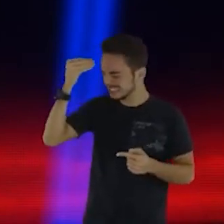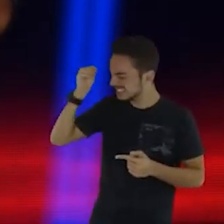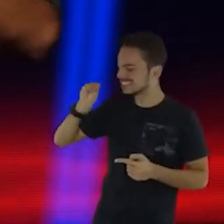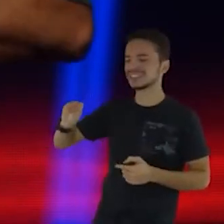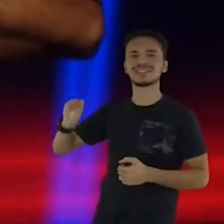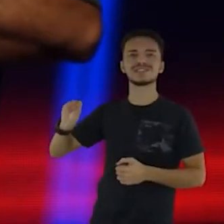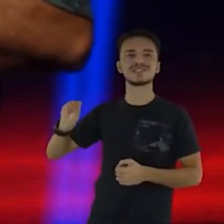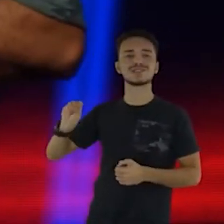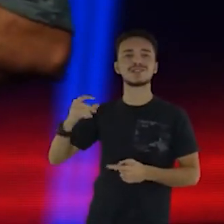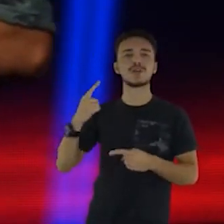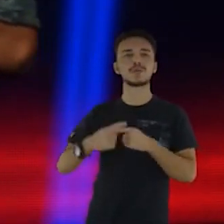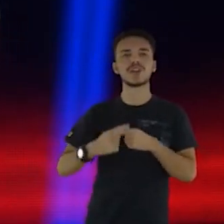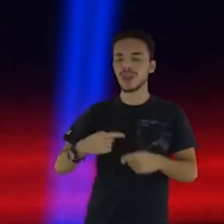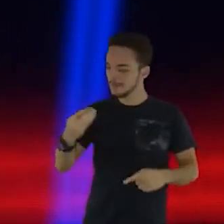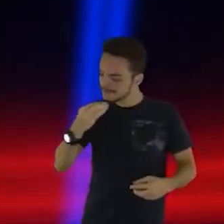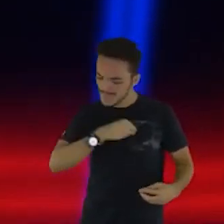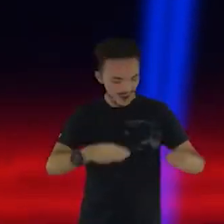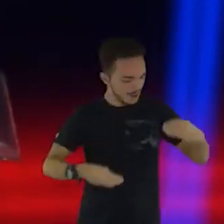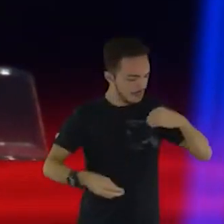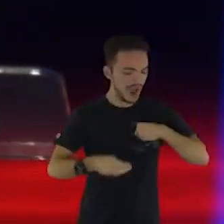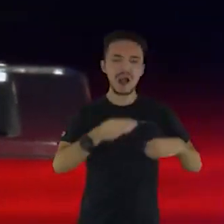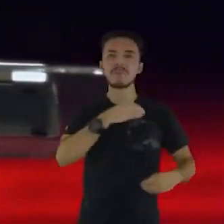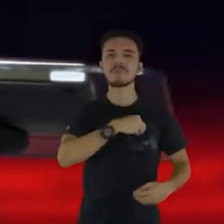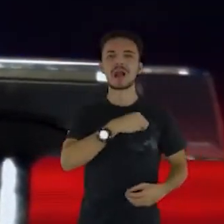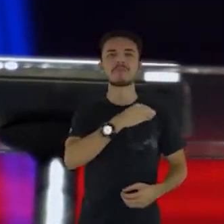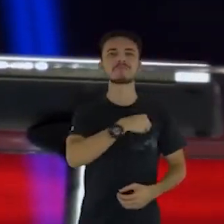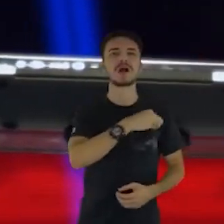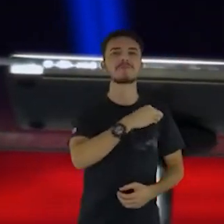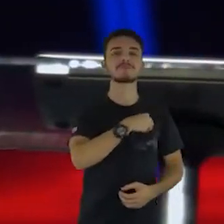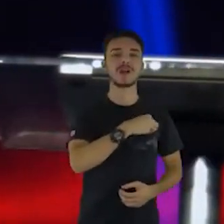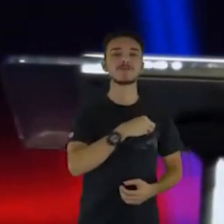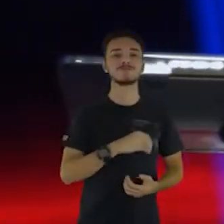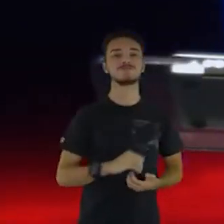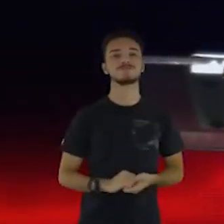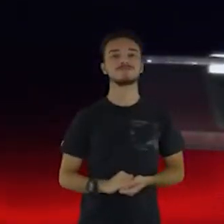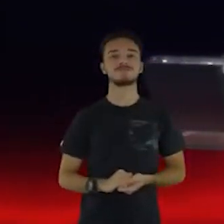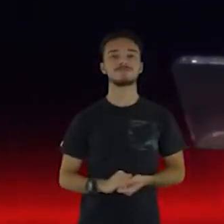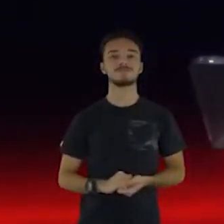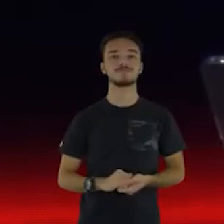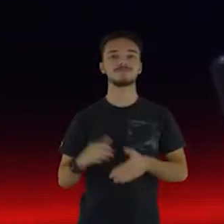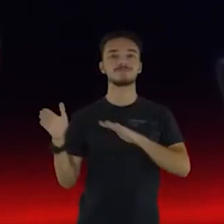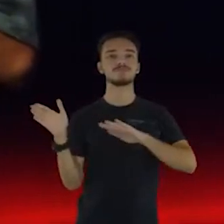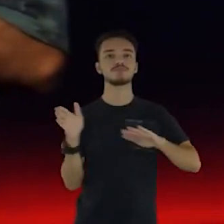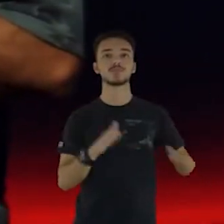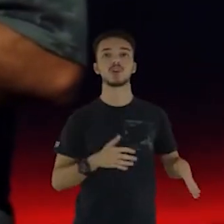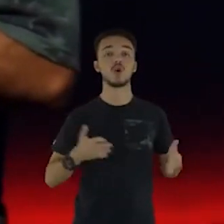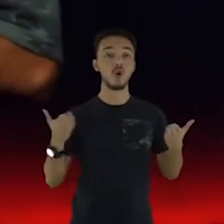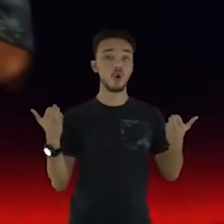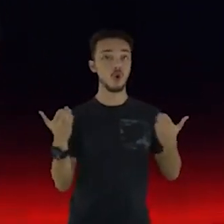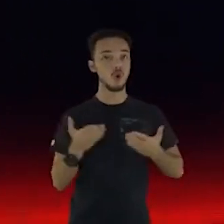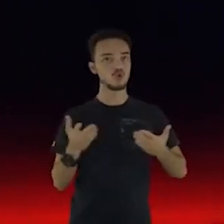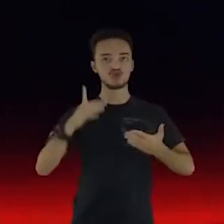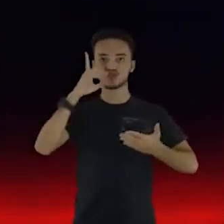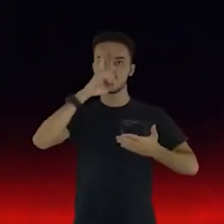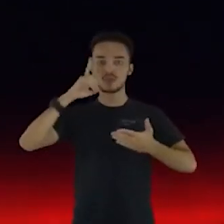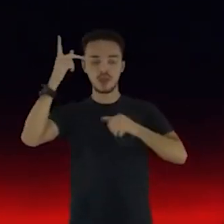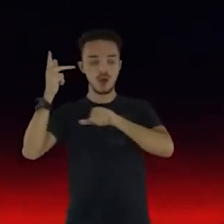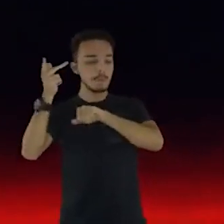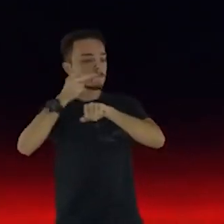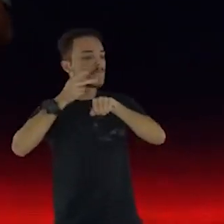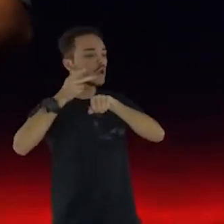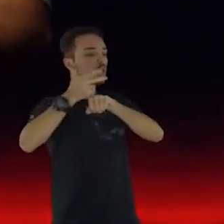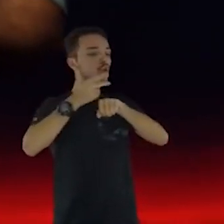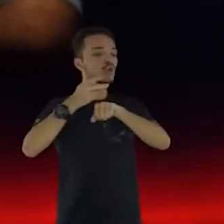Eu quero dizer para você nessa noite, que Deus está procurando pessoas que queiram crescer de verdade, na